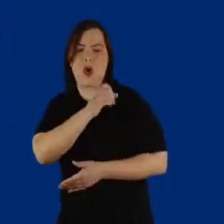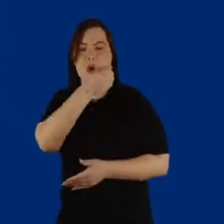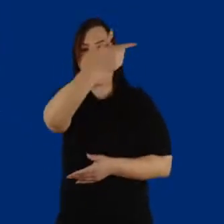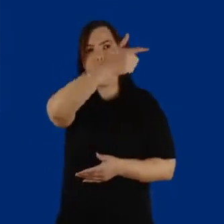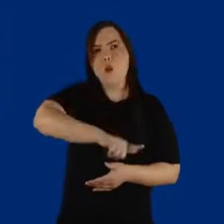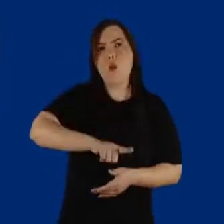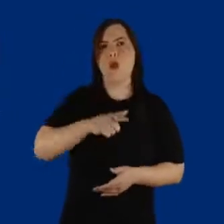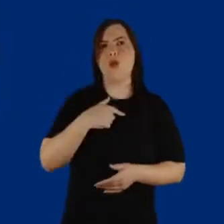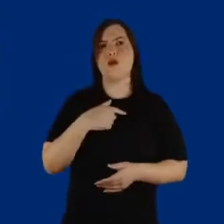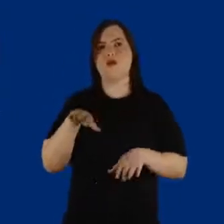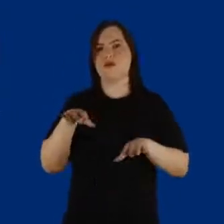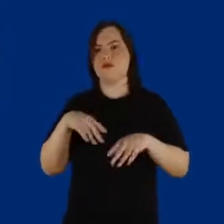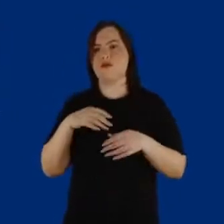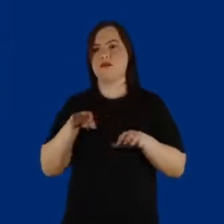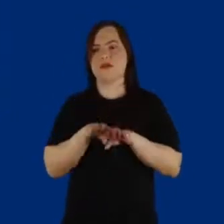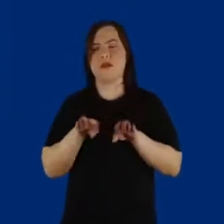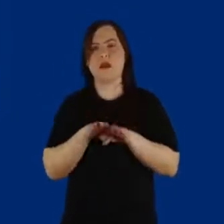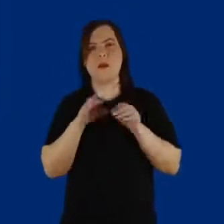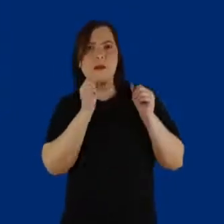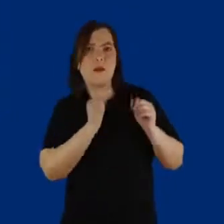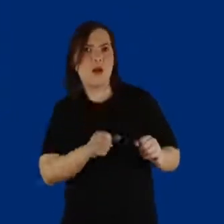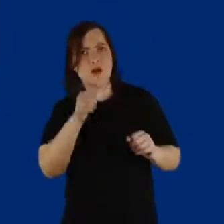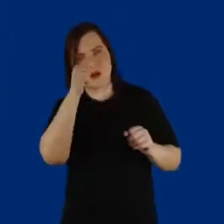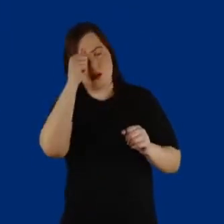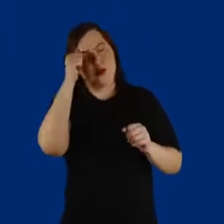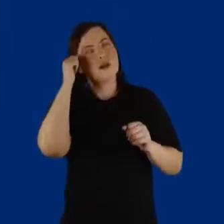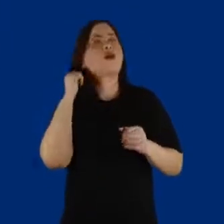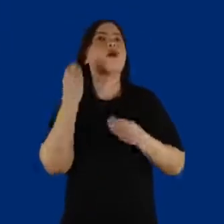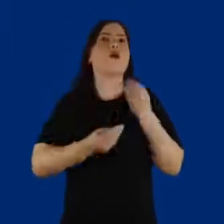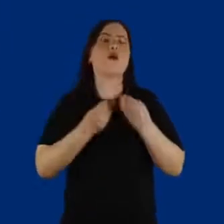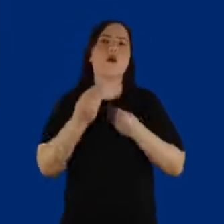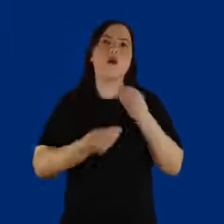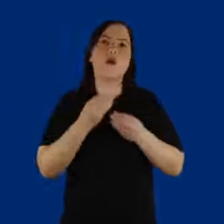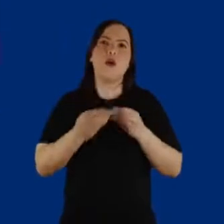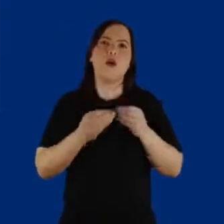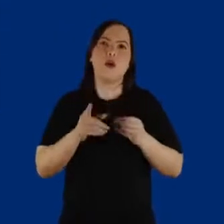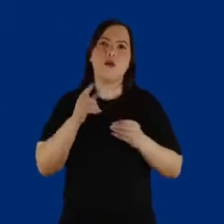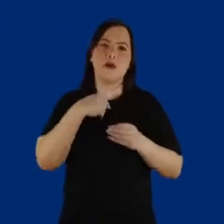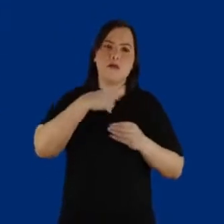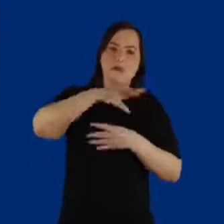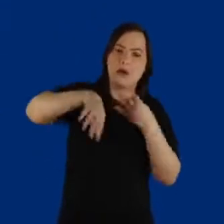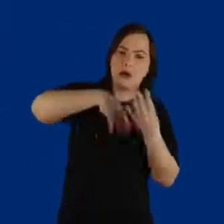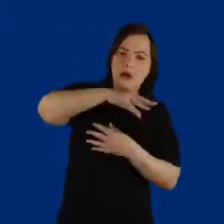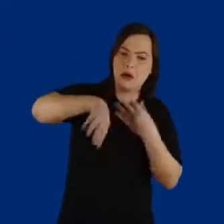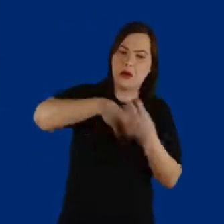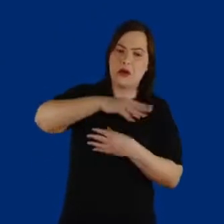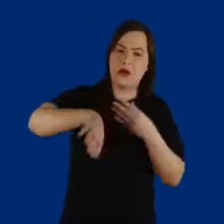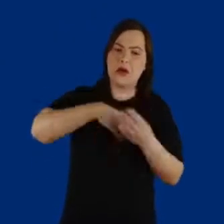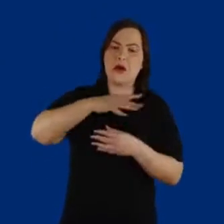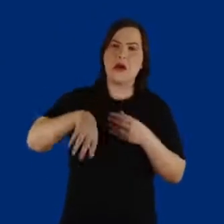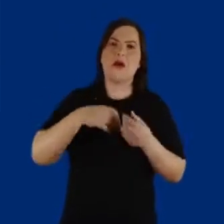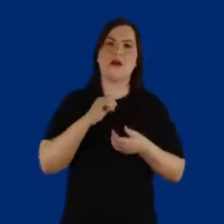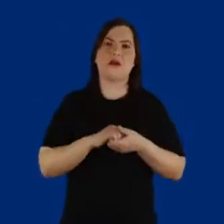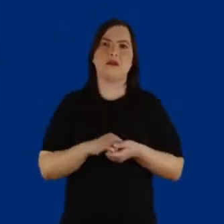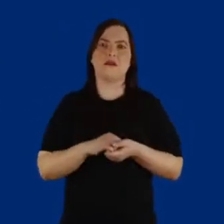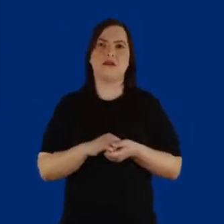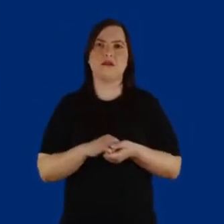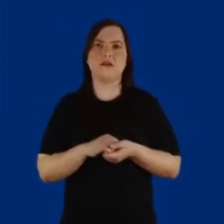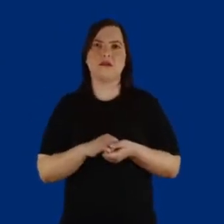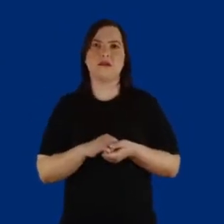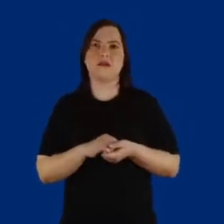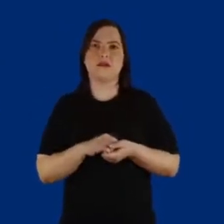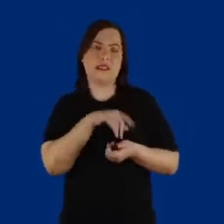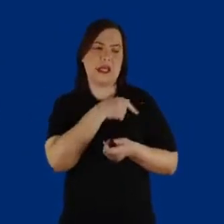outro lado. Ele pode ir para uma mistura e